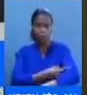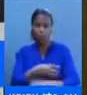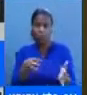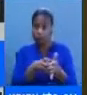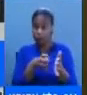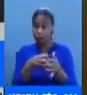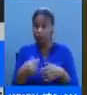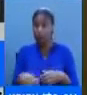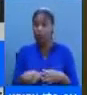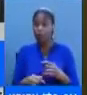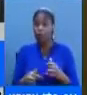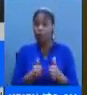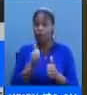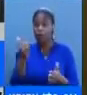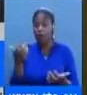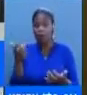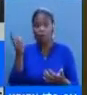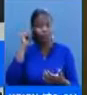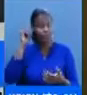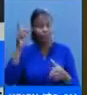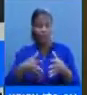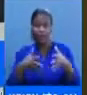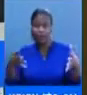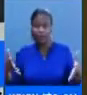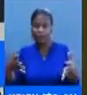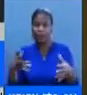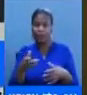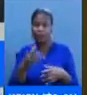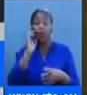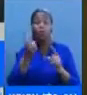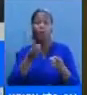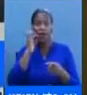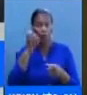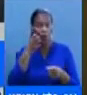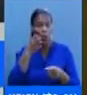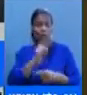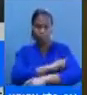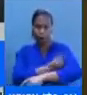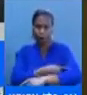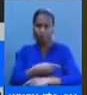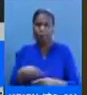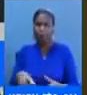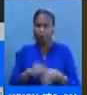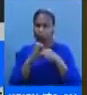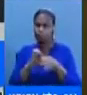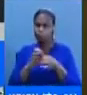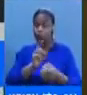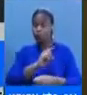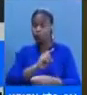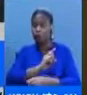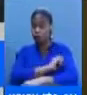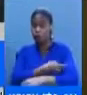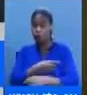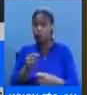simbólico, com utilidade grande, de que Angola está fortemente engajada no reforço e